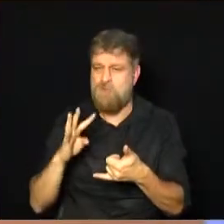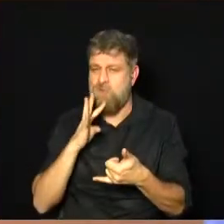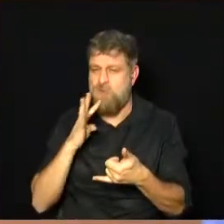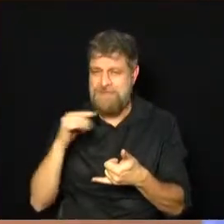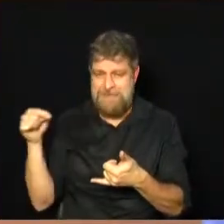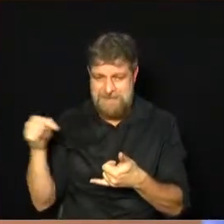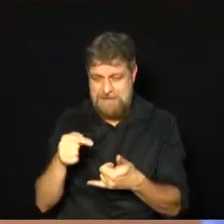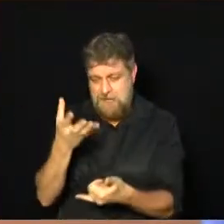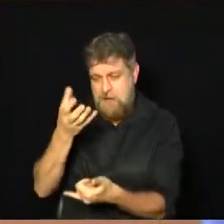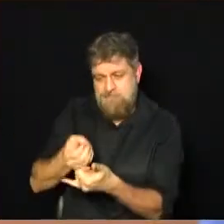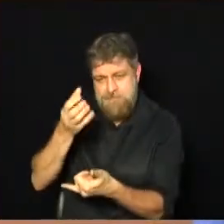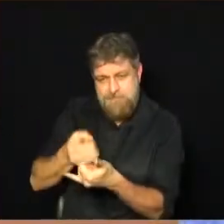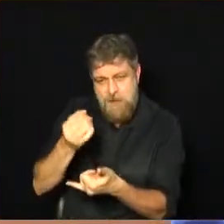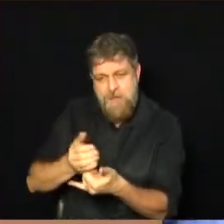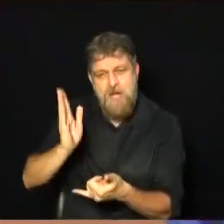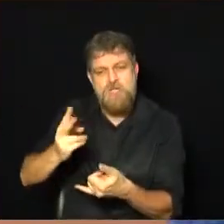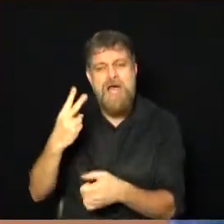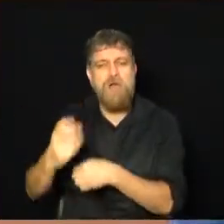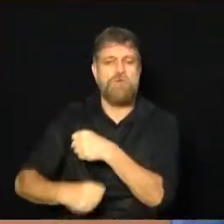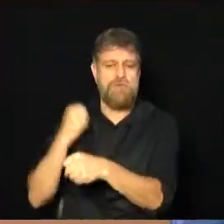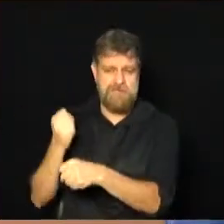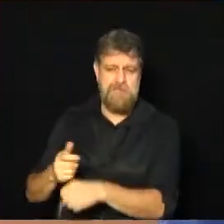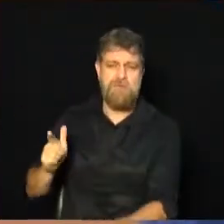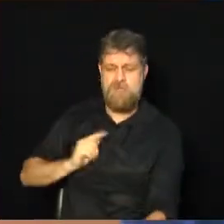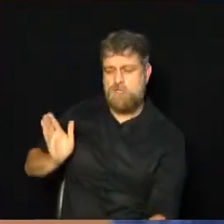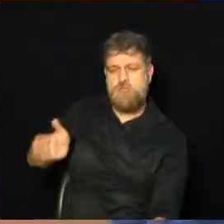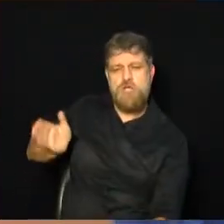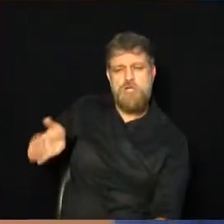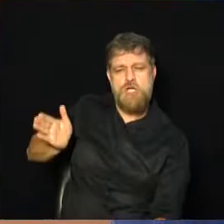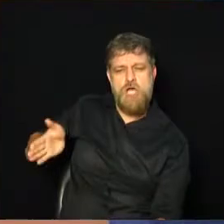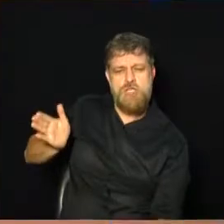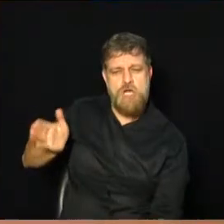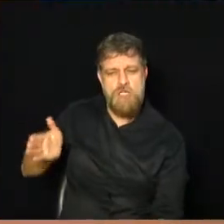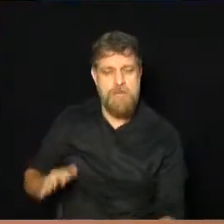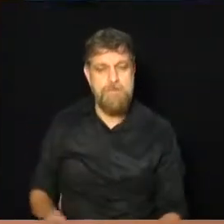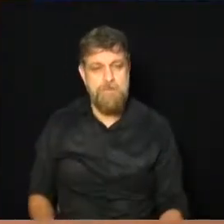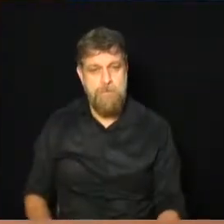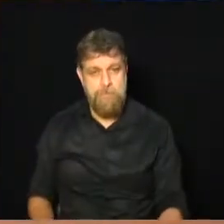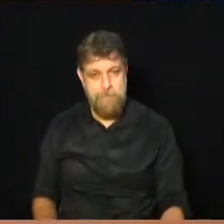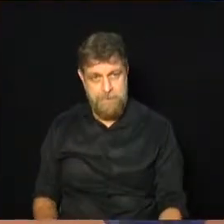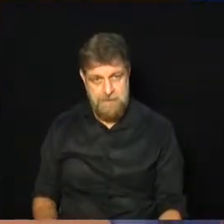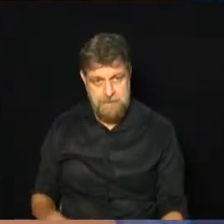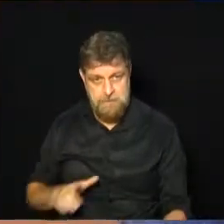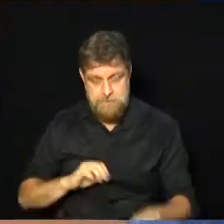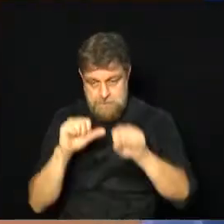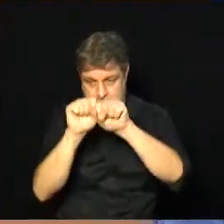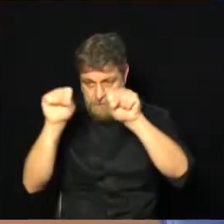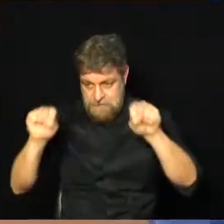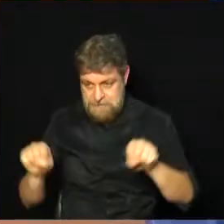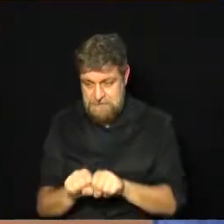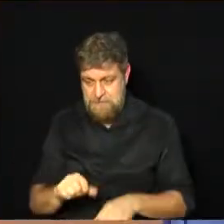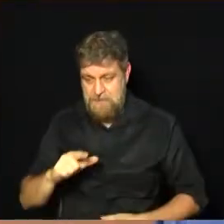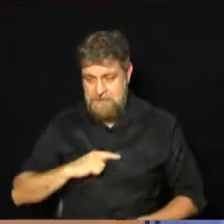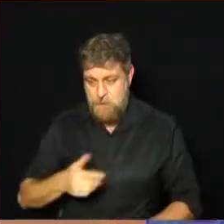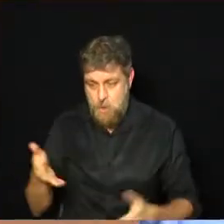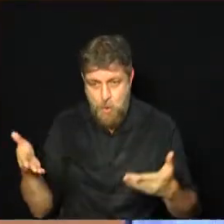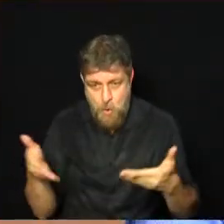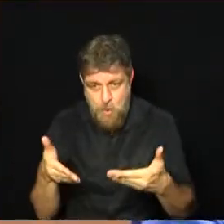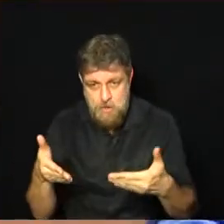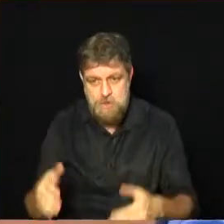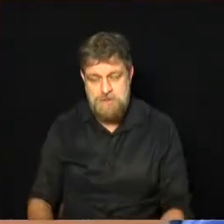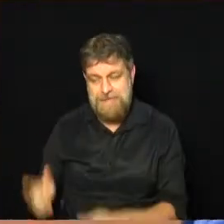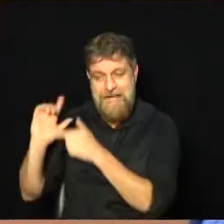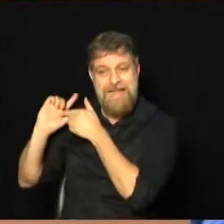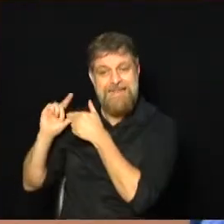já implantamos já faz uns 2 anos. Muito bem. Então, no sistema existente, que a gente chama de sistema